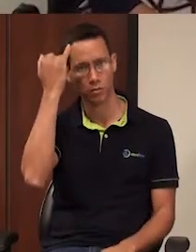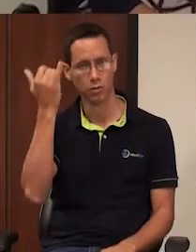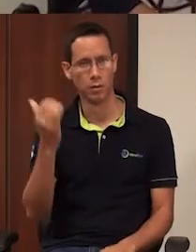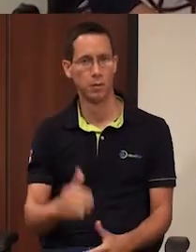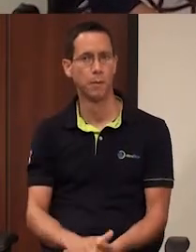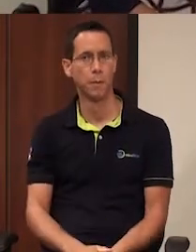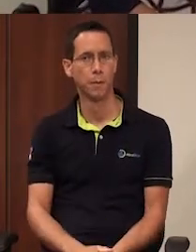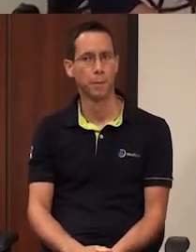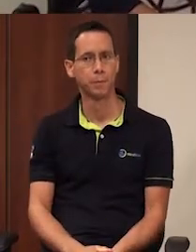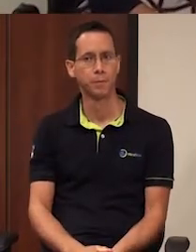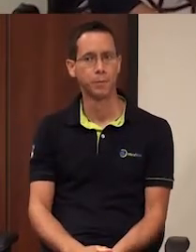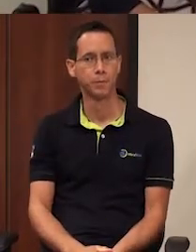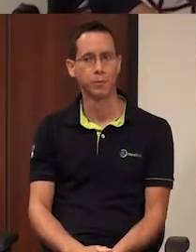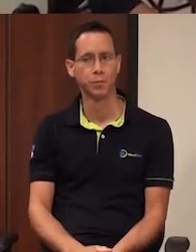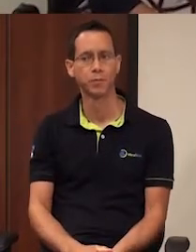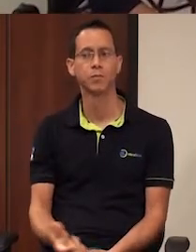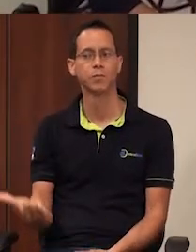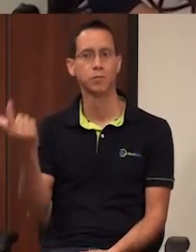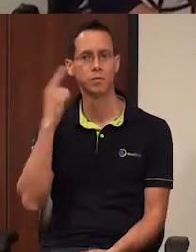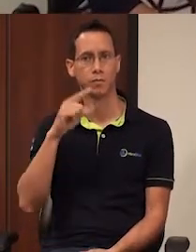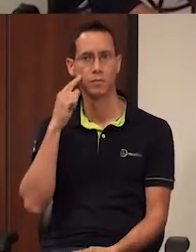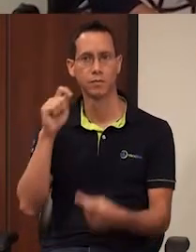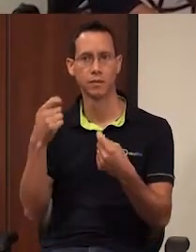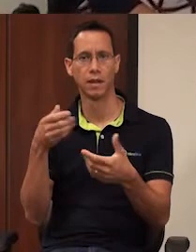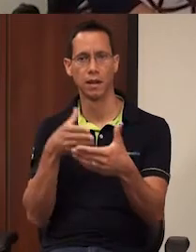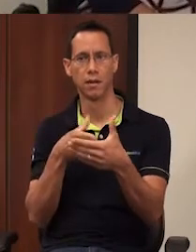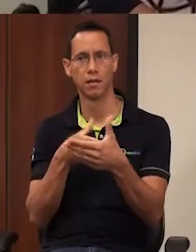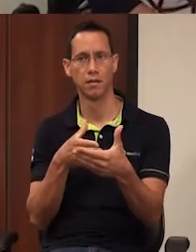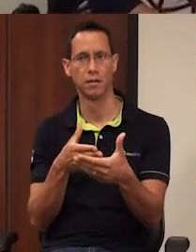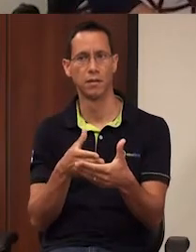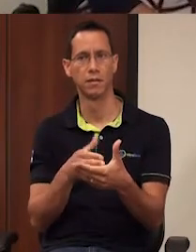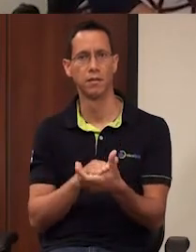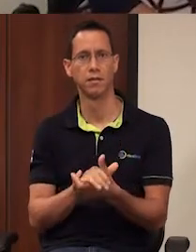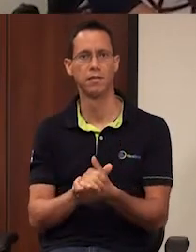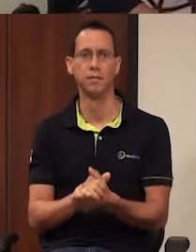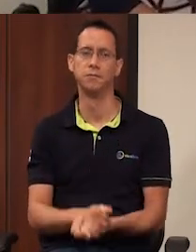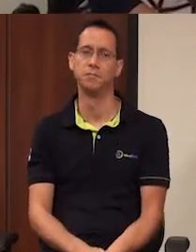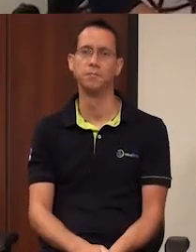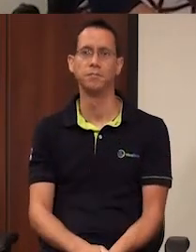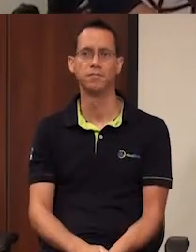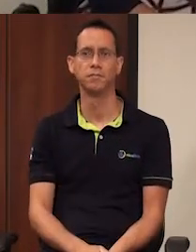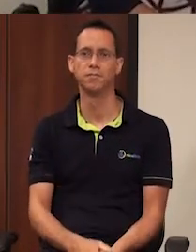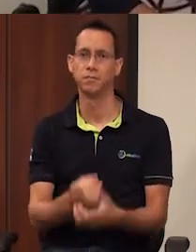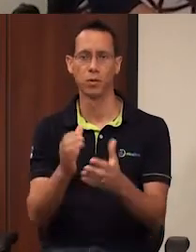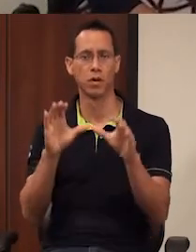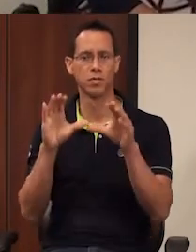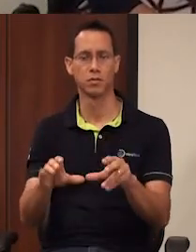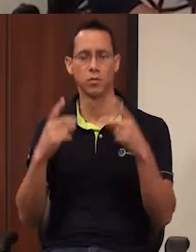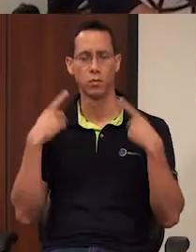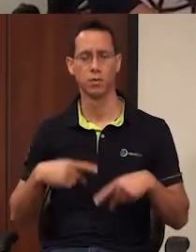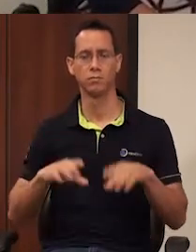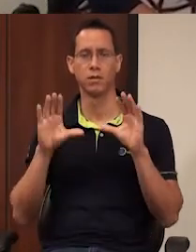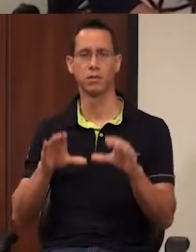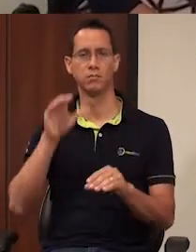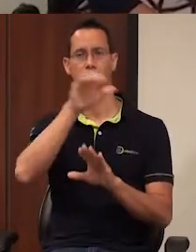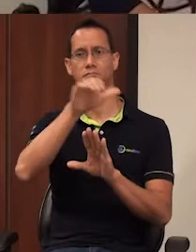que você consegue limitar, é um prato cheio. Isso faz parte do ser humano.